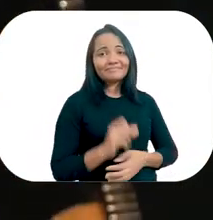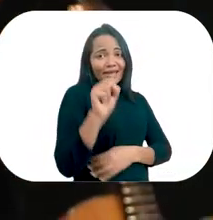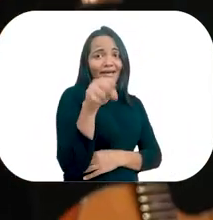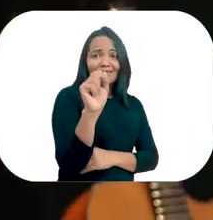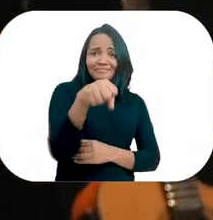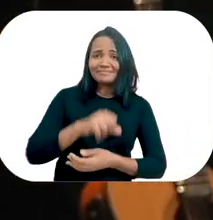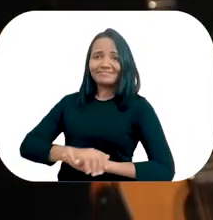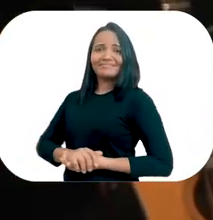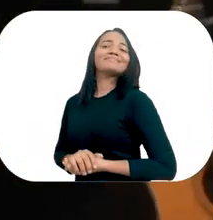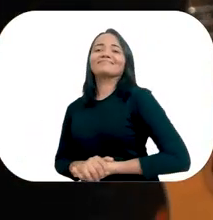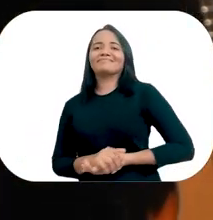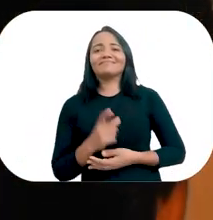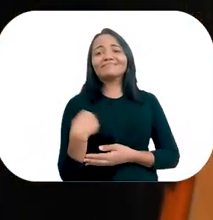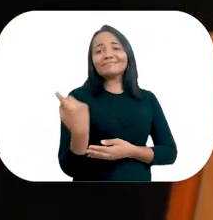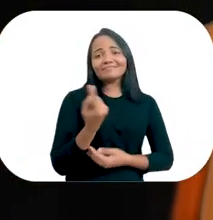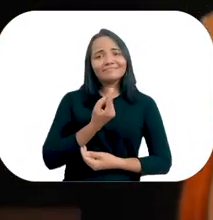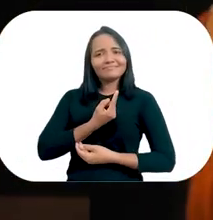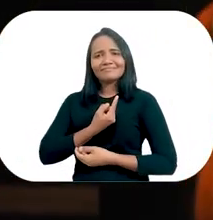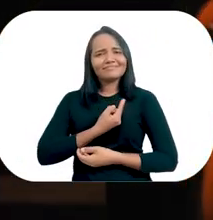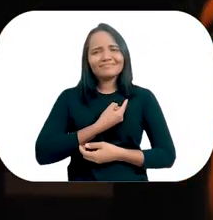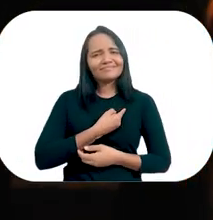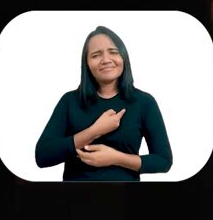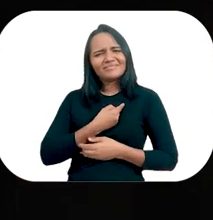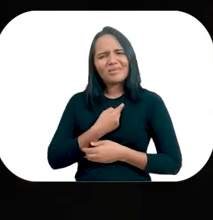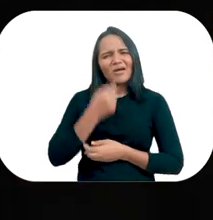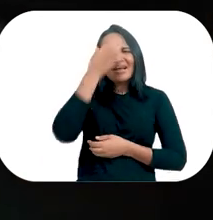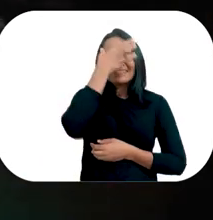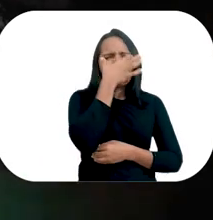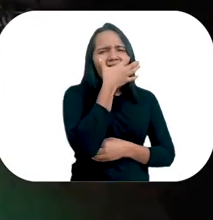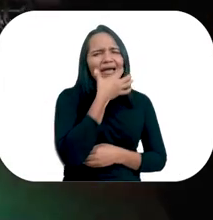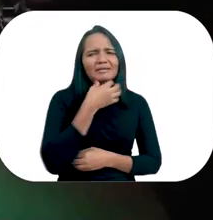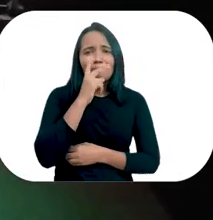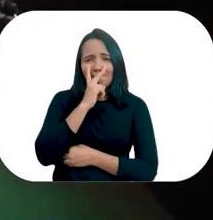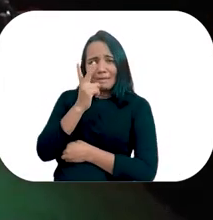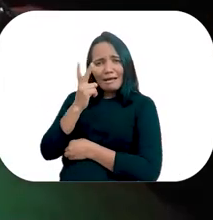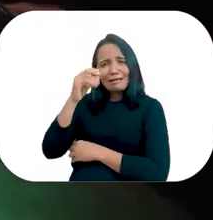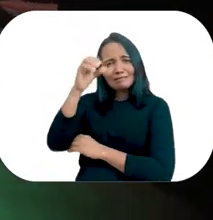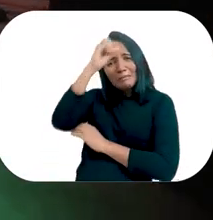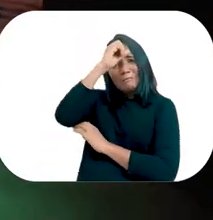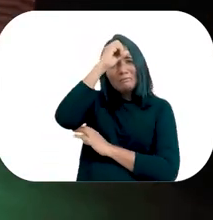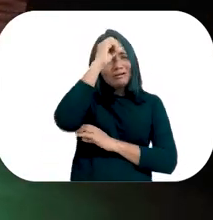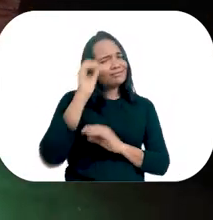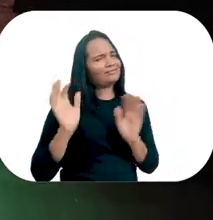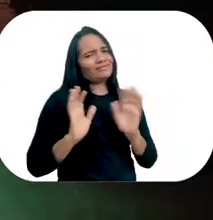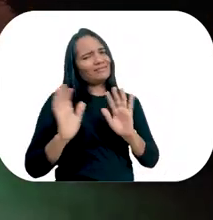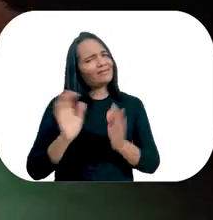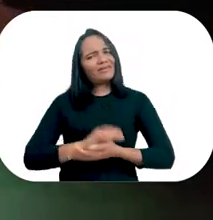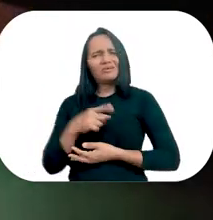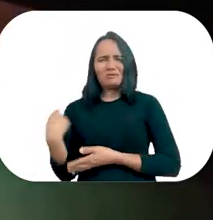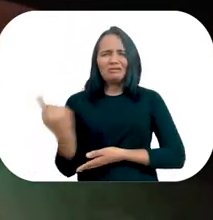É, a gente não tem cara de panaca, a gente não tem jeito